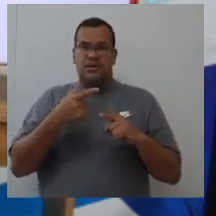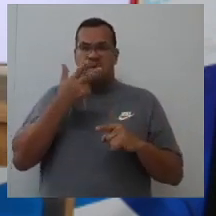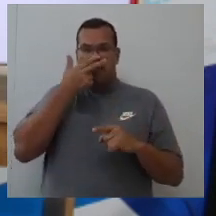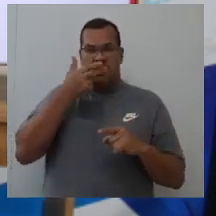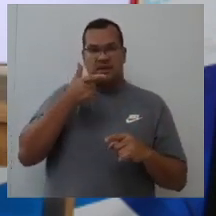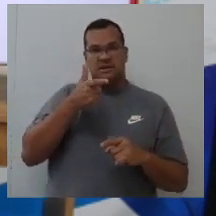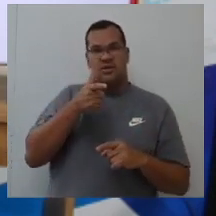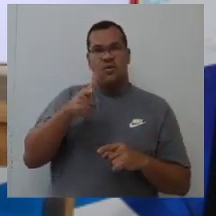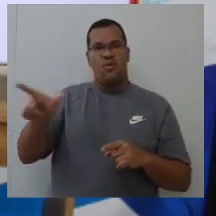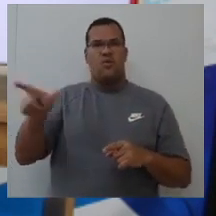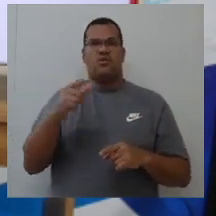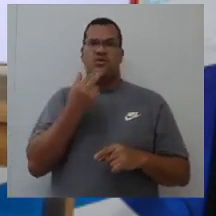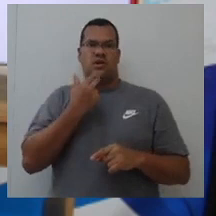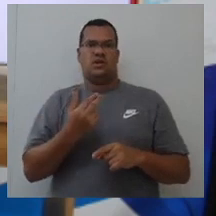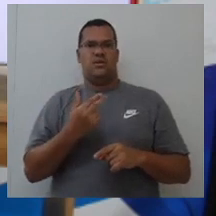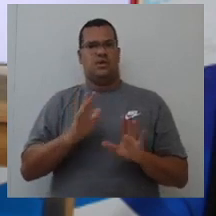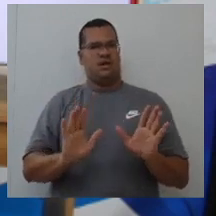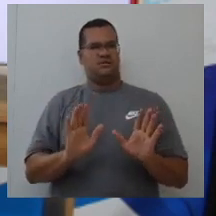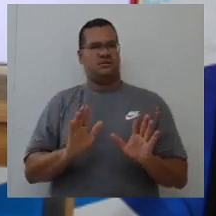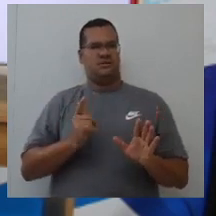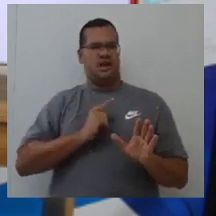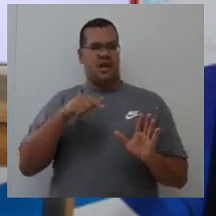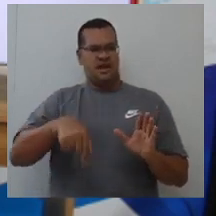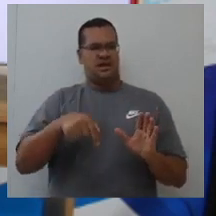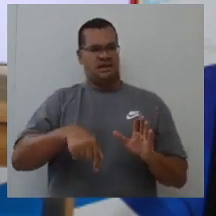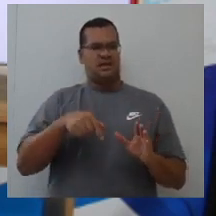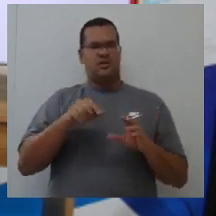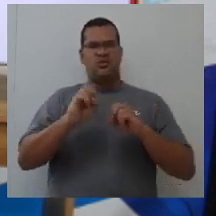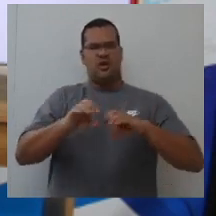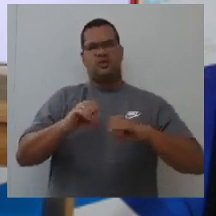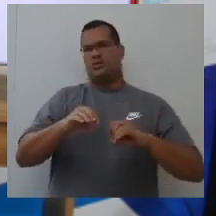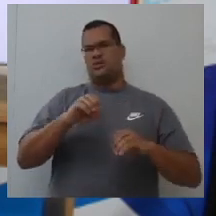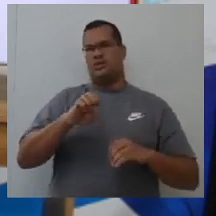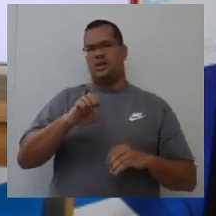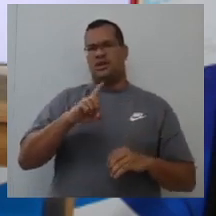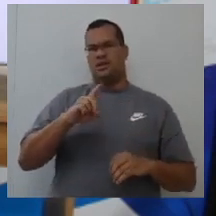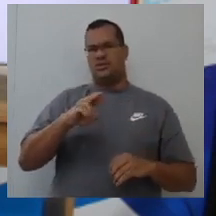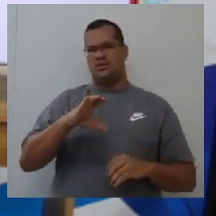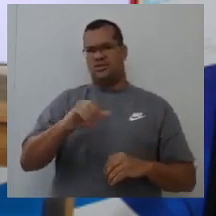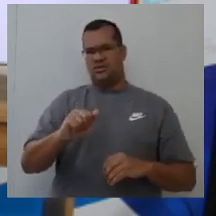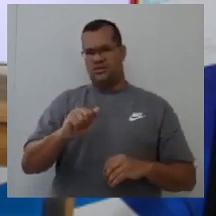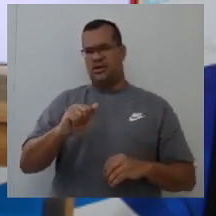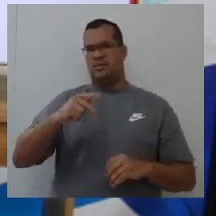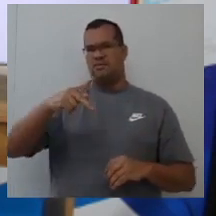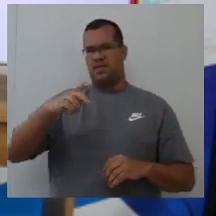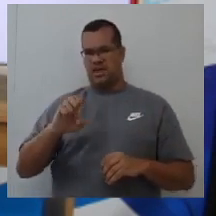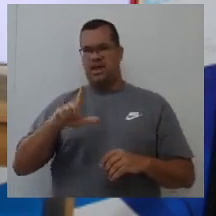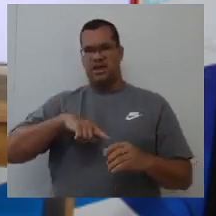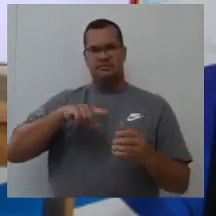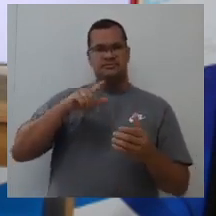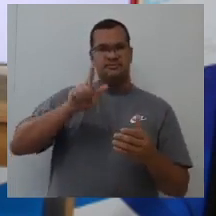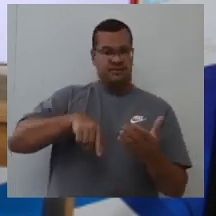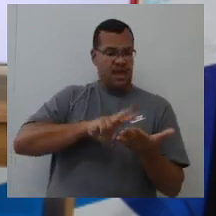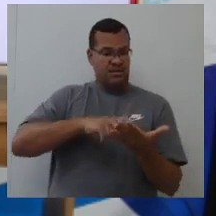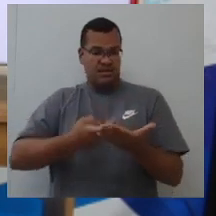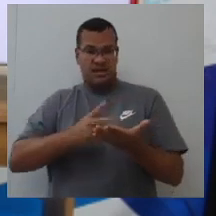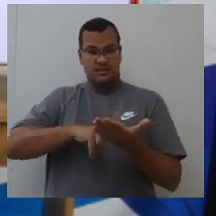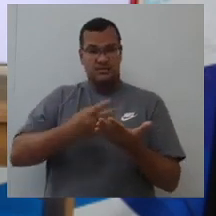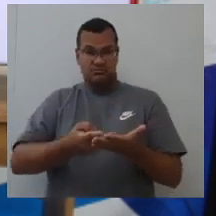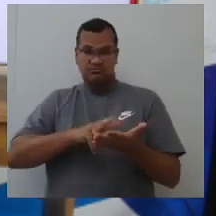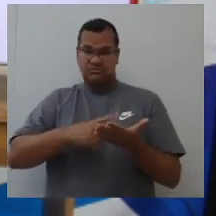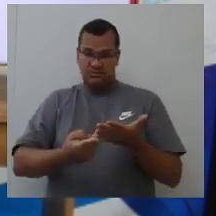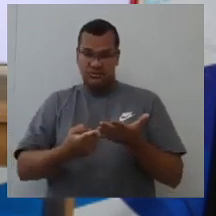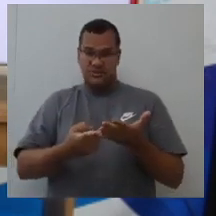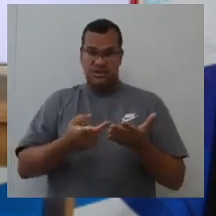E a ideia aqui, a gente está aqui do EducaPE tentando traduzir essas disciplinas, inclusive a matemática,